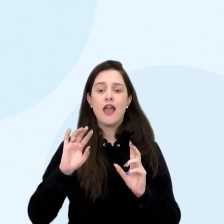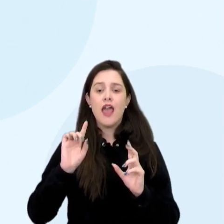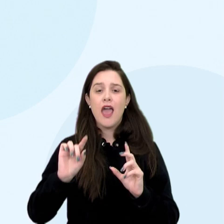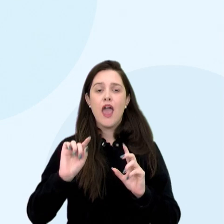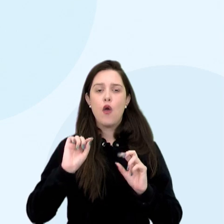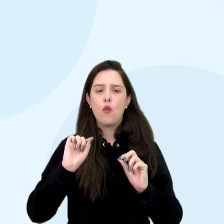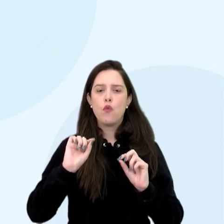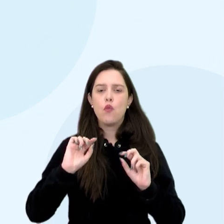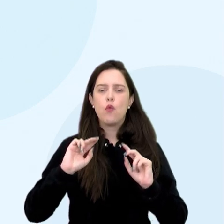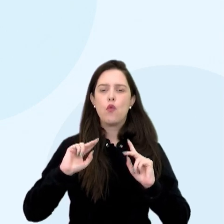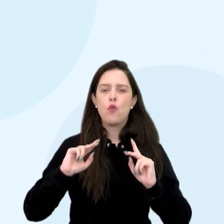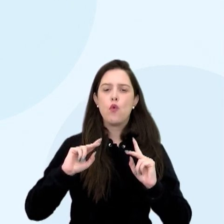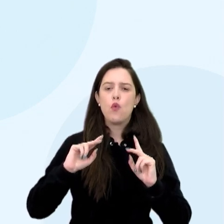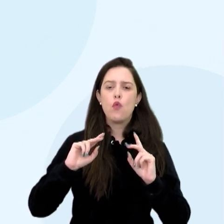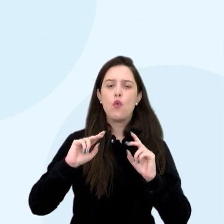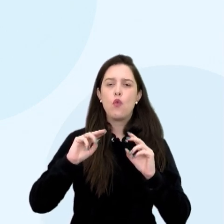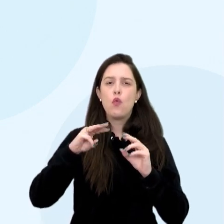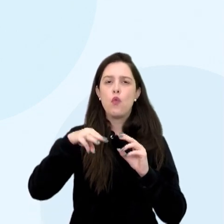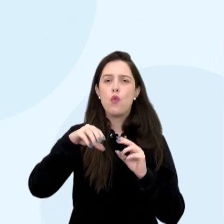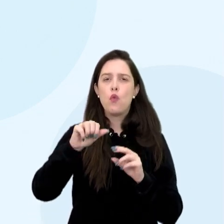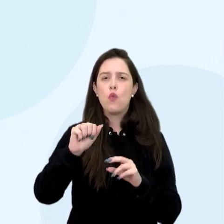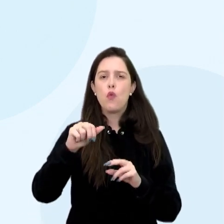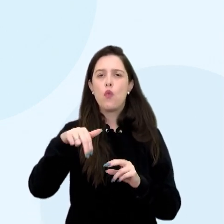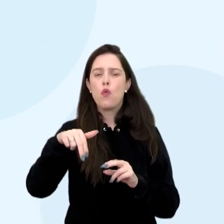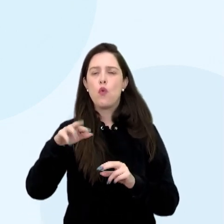aí tem mais ou menos aí